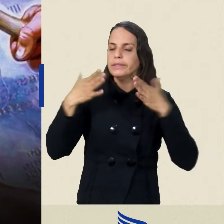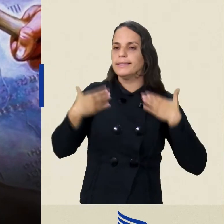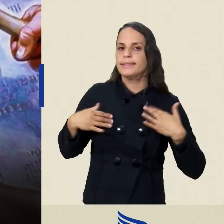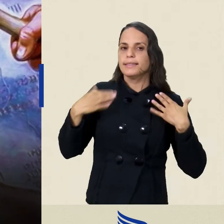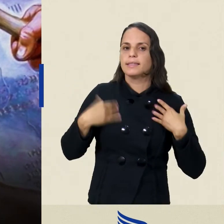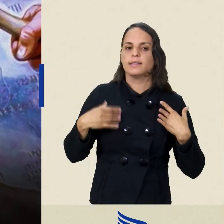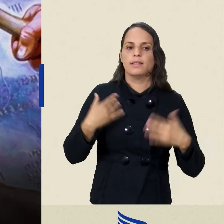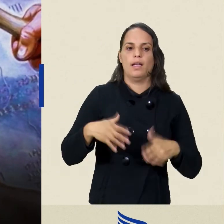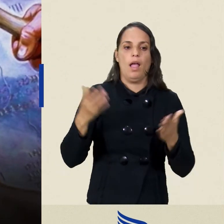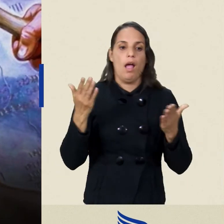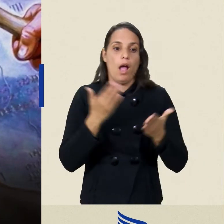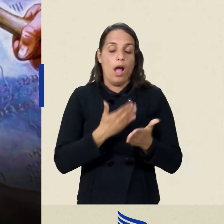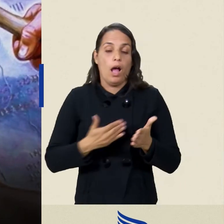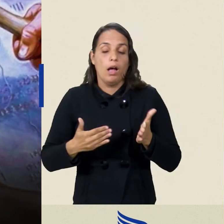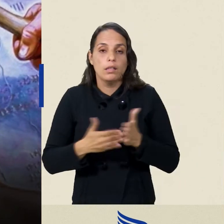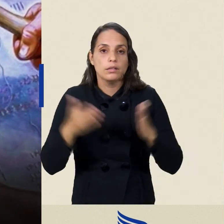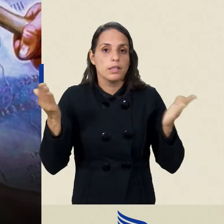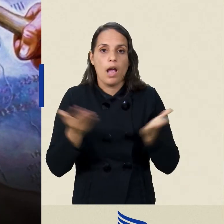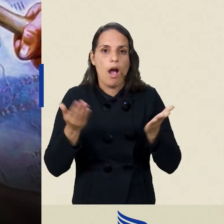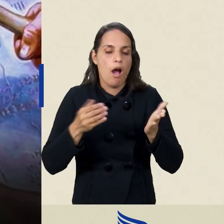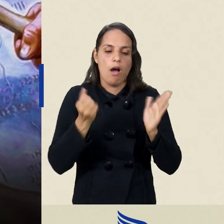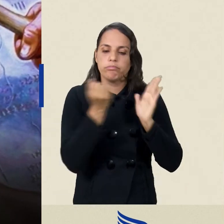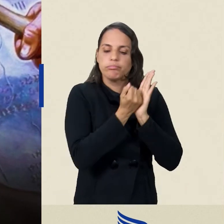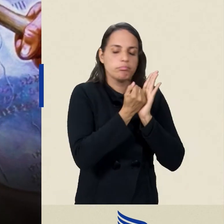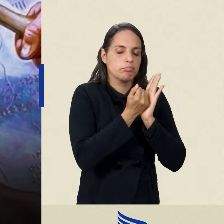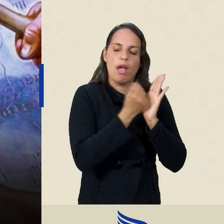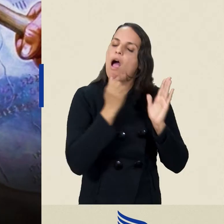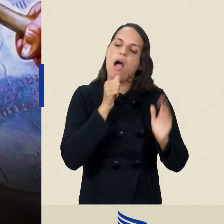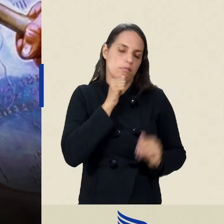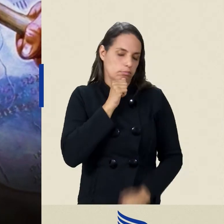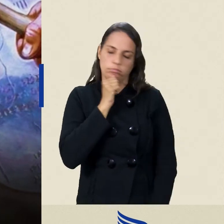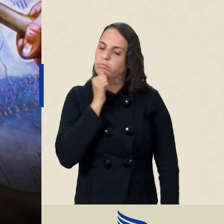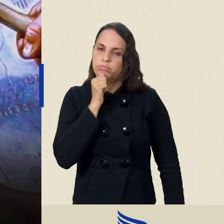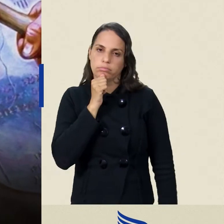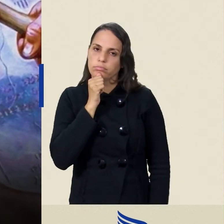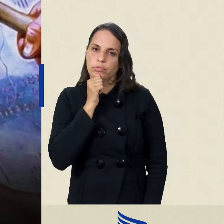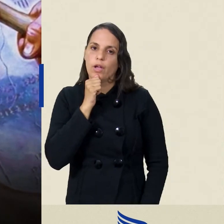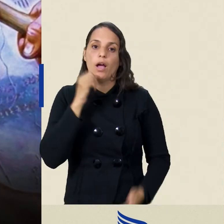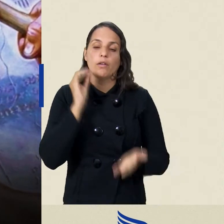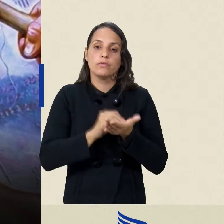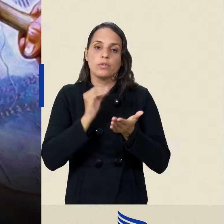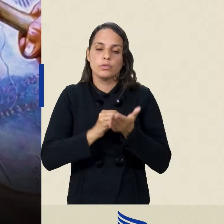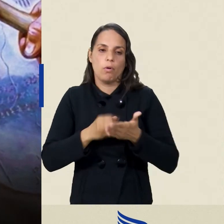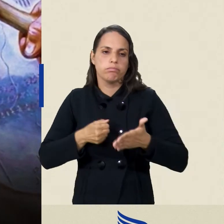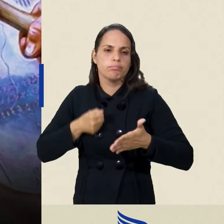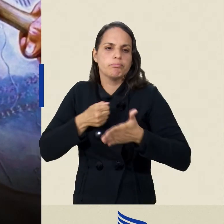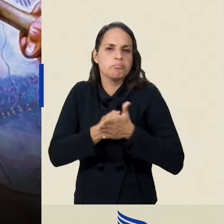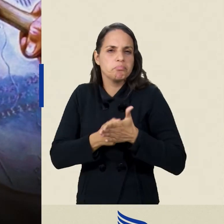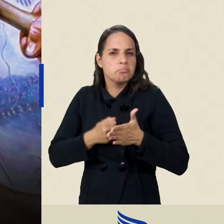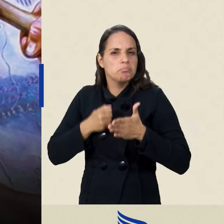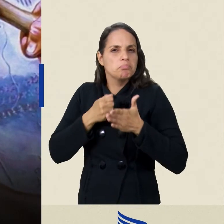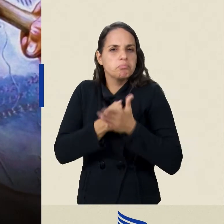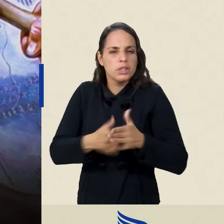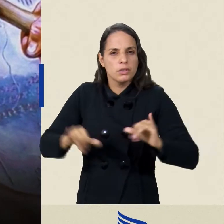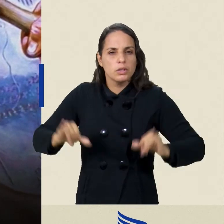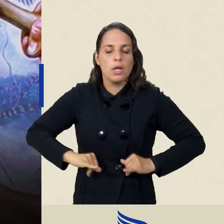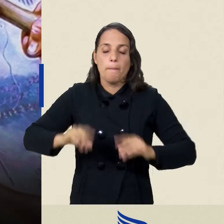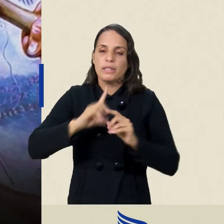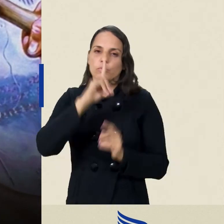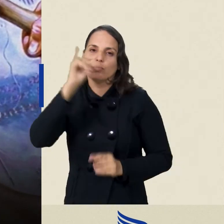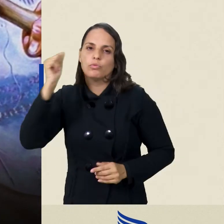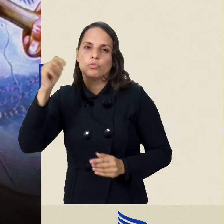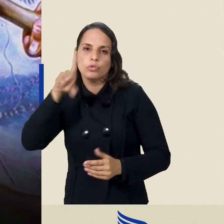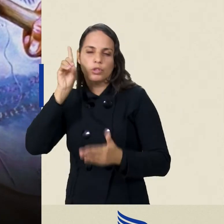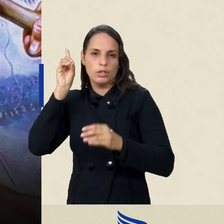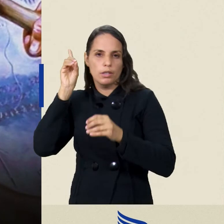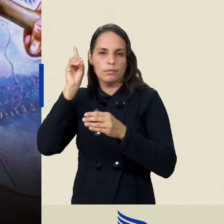até agora o sinal da besta. Ainda não chegou o tempo de prova. Mas quando for expedido o decreto que impõe o